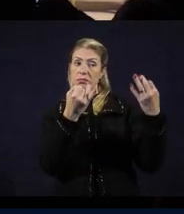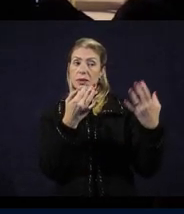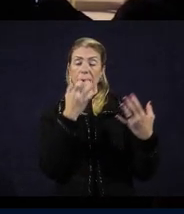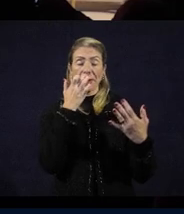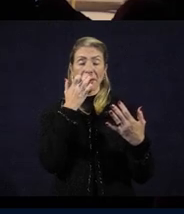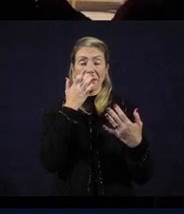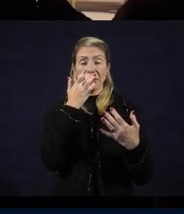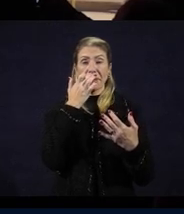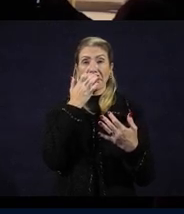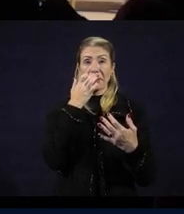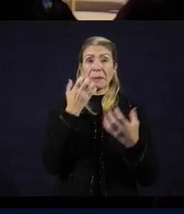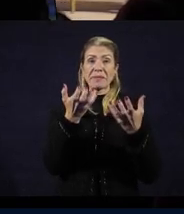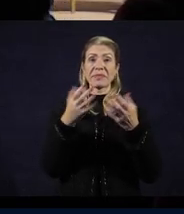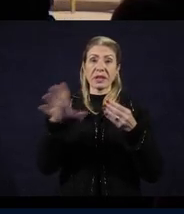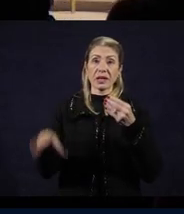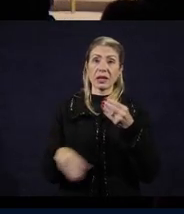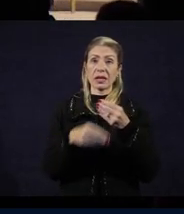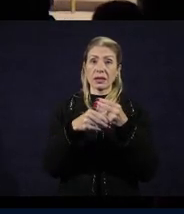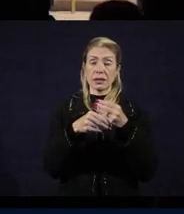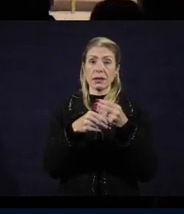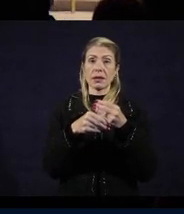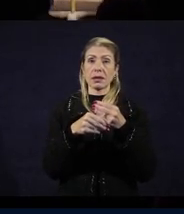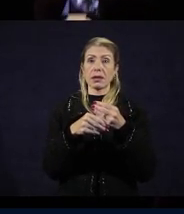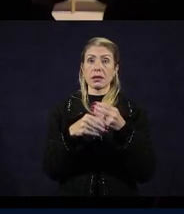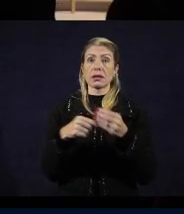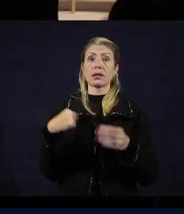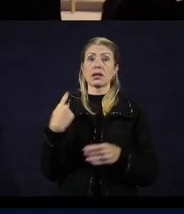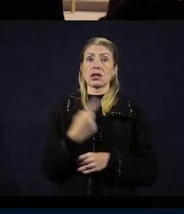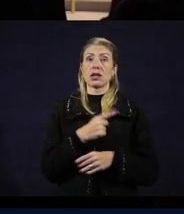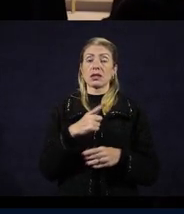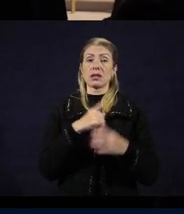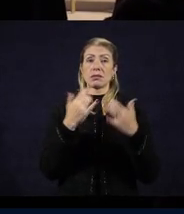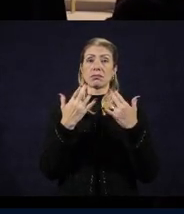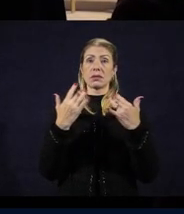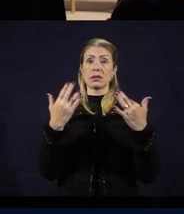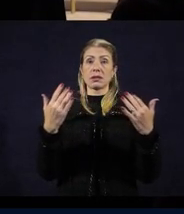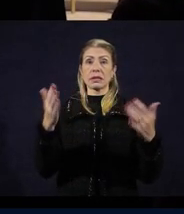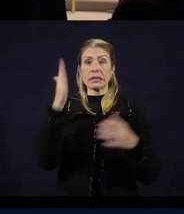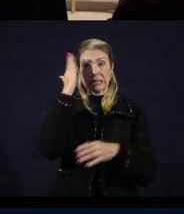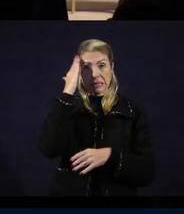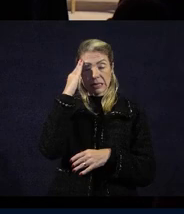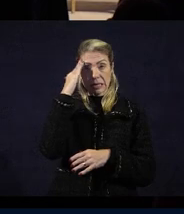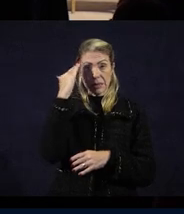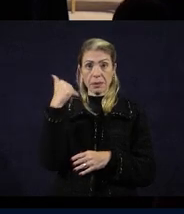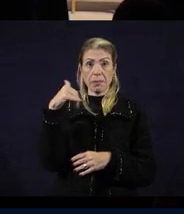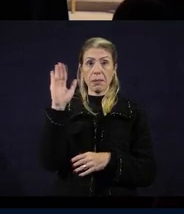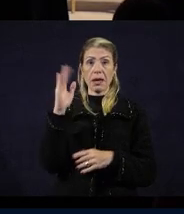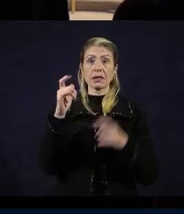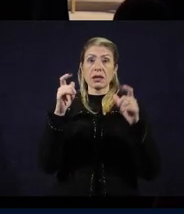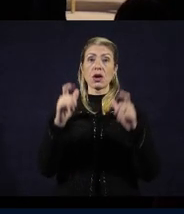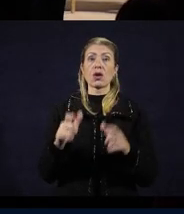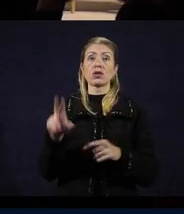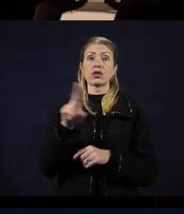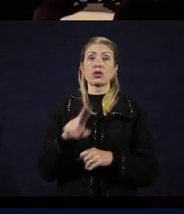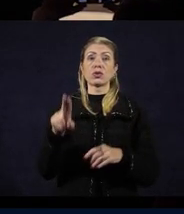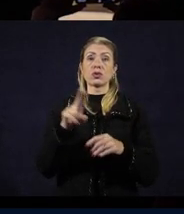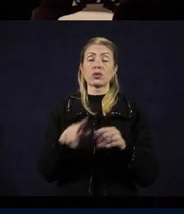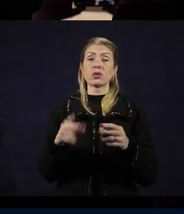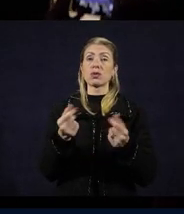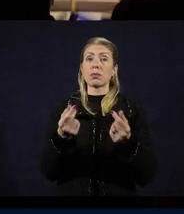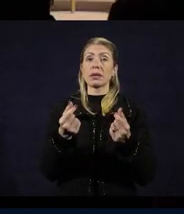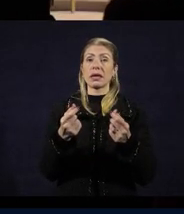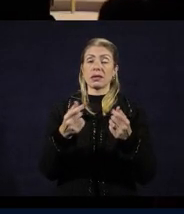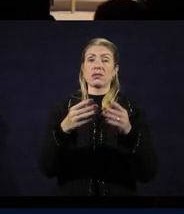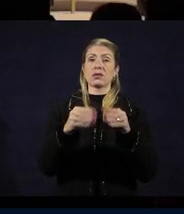eu queria agregar um pouquinho nisso aqui acho que nós estamos numa plateia que sabe até melhor para onde vai o preço da terra Leonardo te volta a pergunta